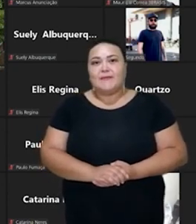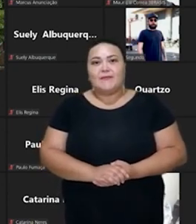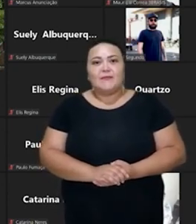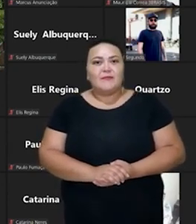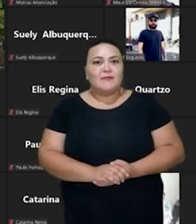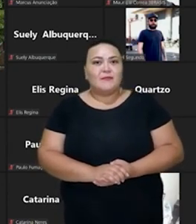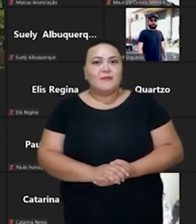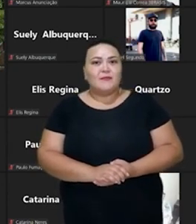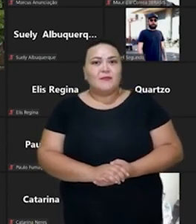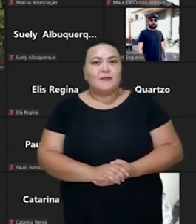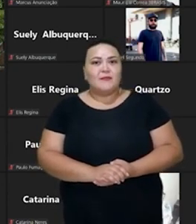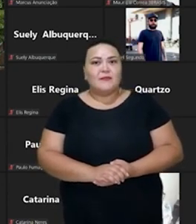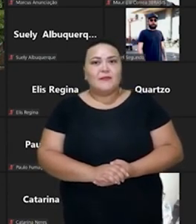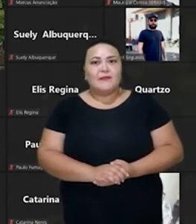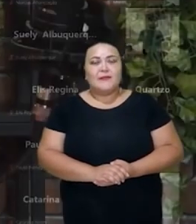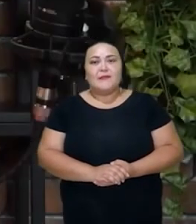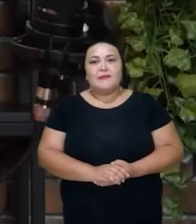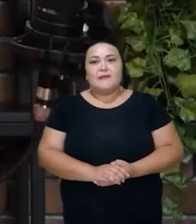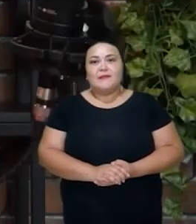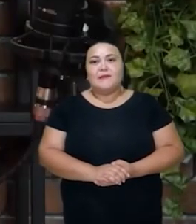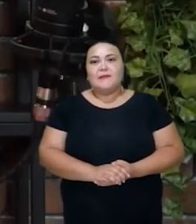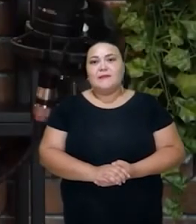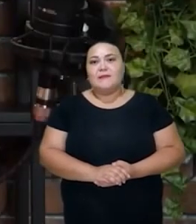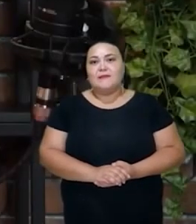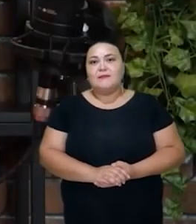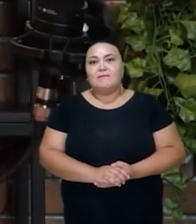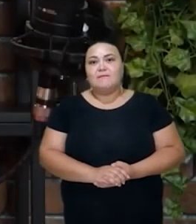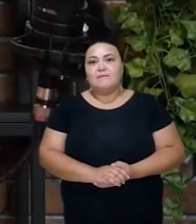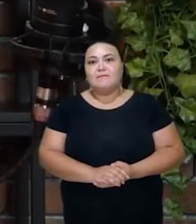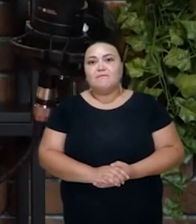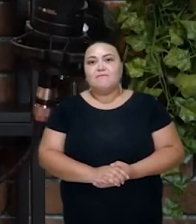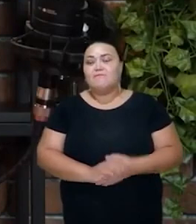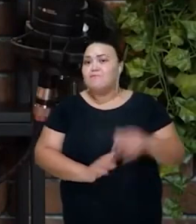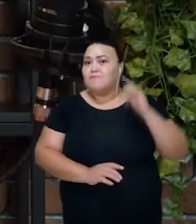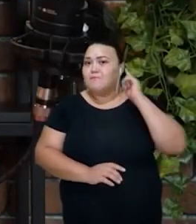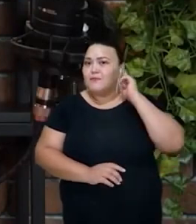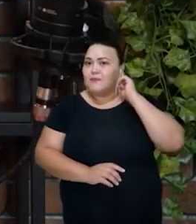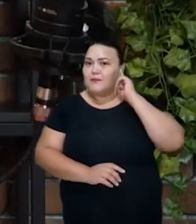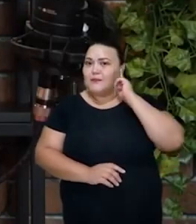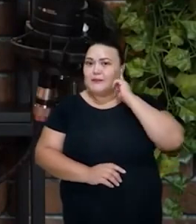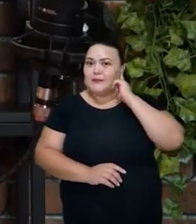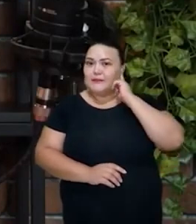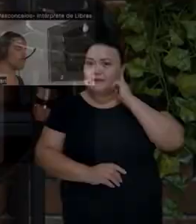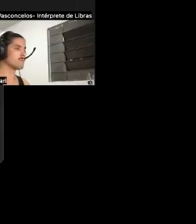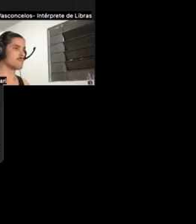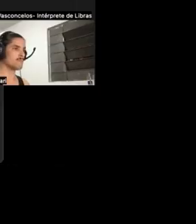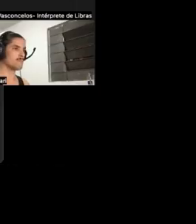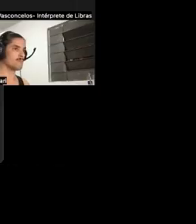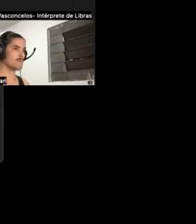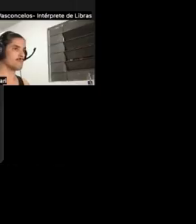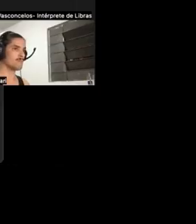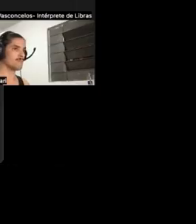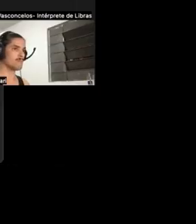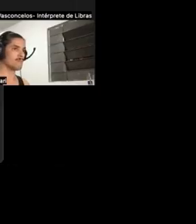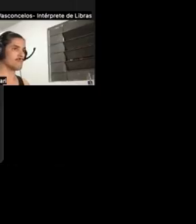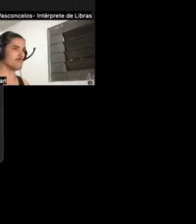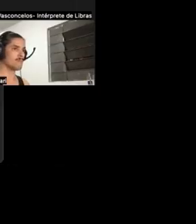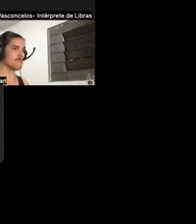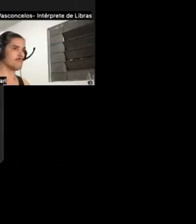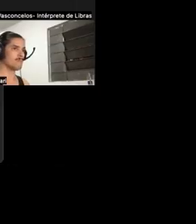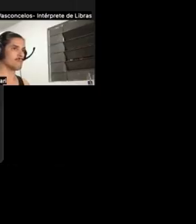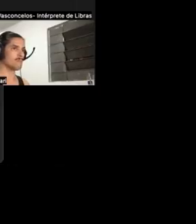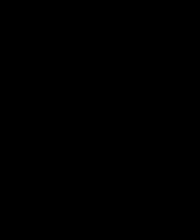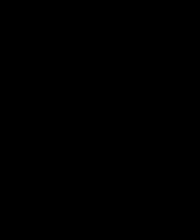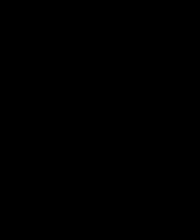promovido pelo PT e pela Fundação Perseu Abramo. A disputa